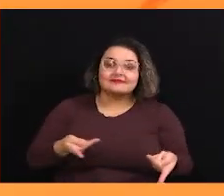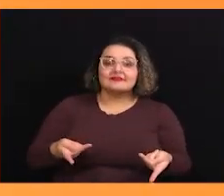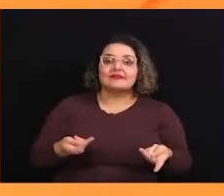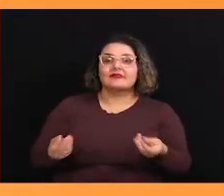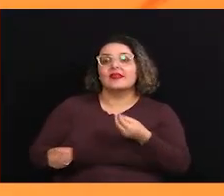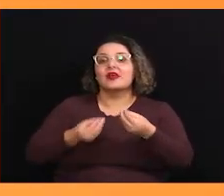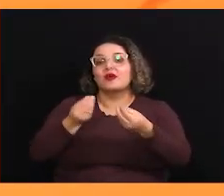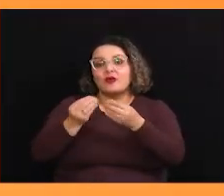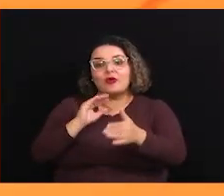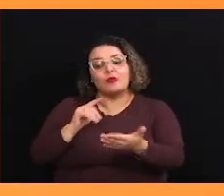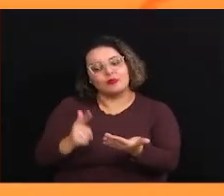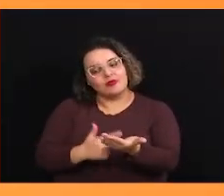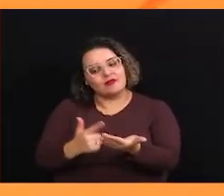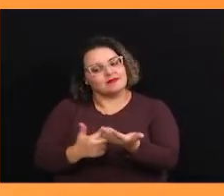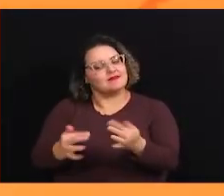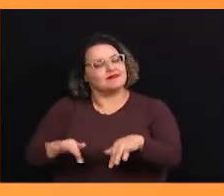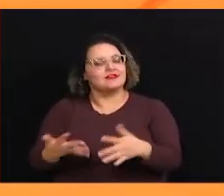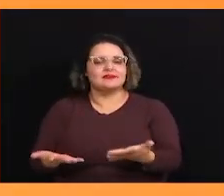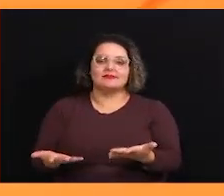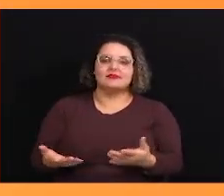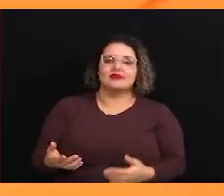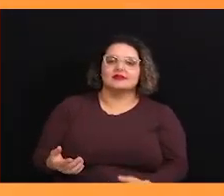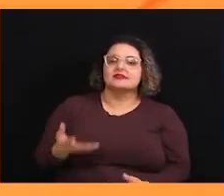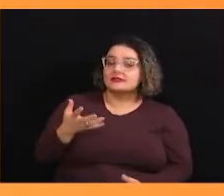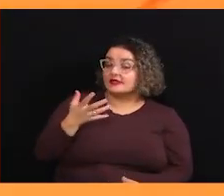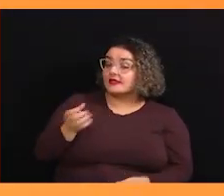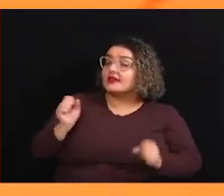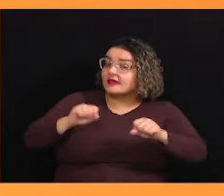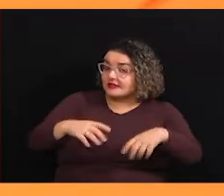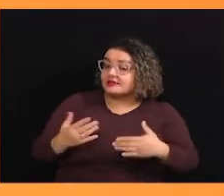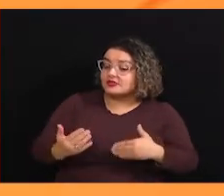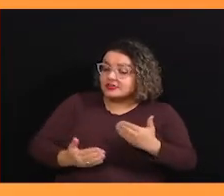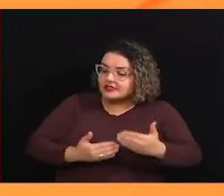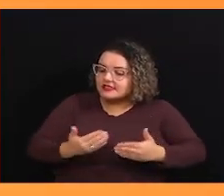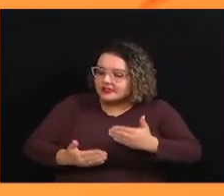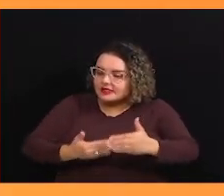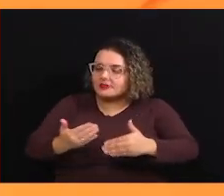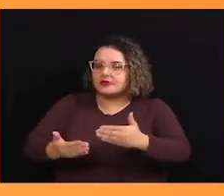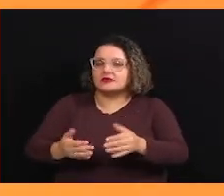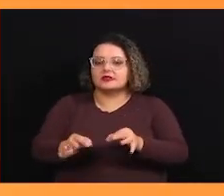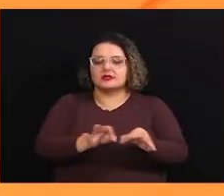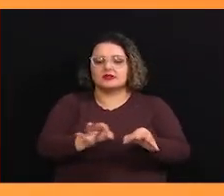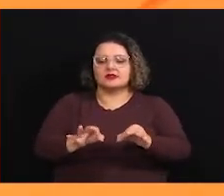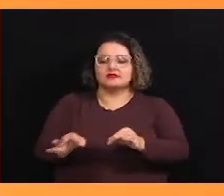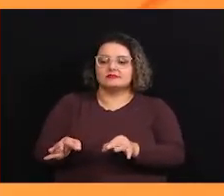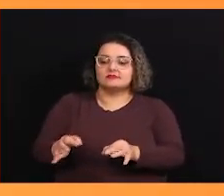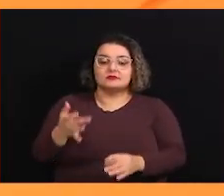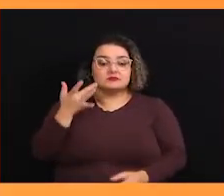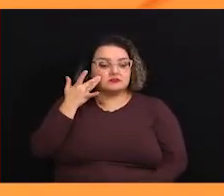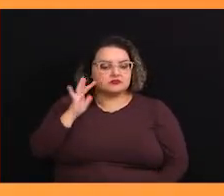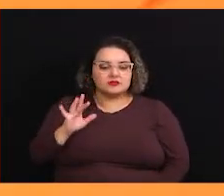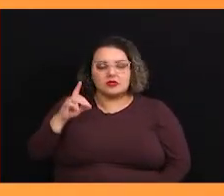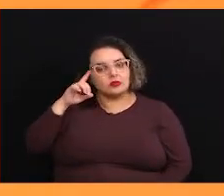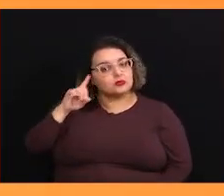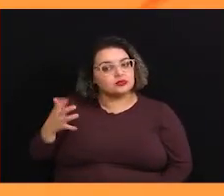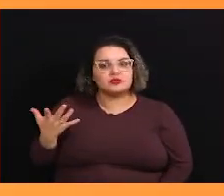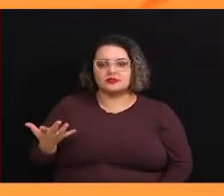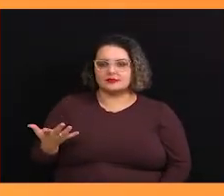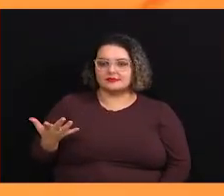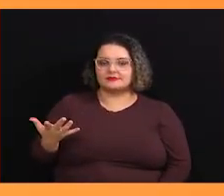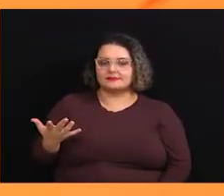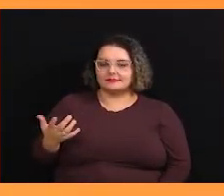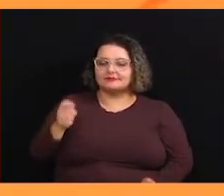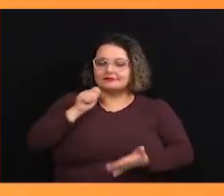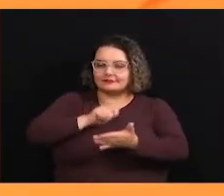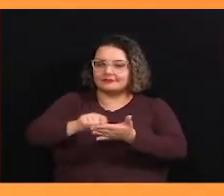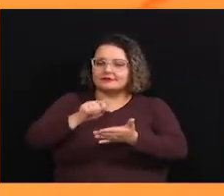bairro termina. Mas, enfim, eu pretendo sim, já está em processo de produção, não posso nem dar datas, porque eu sou